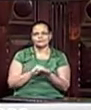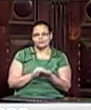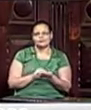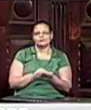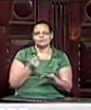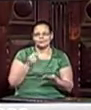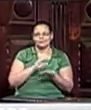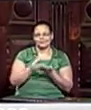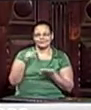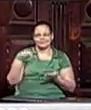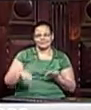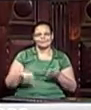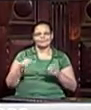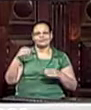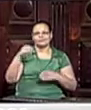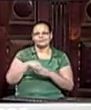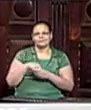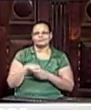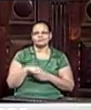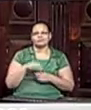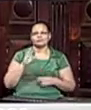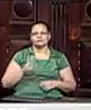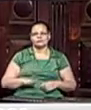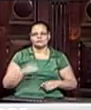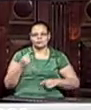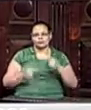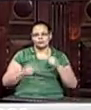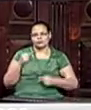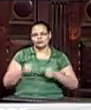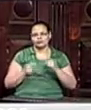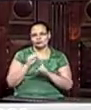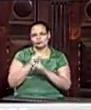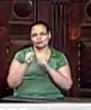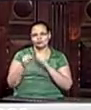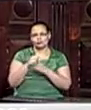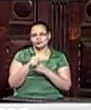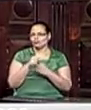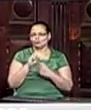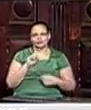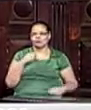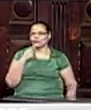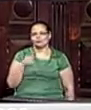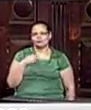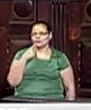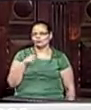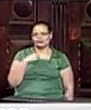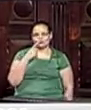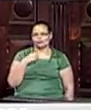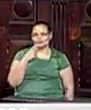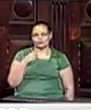internos, não só em infraestrutura, mas também em políticas sociais. Mas não há dúvida